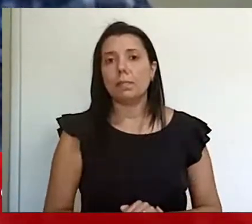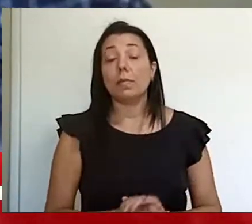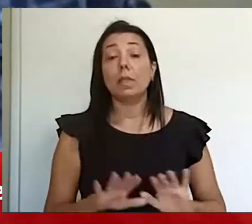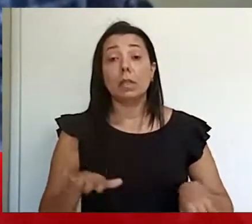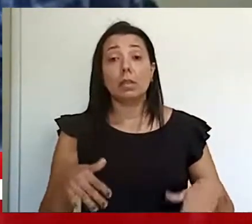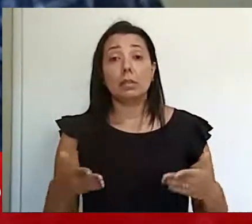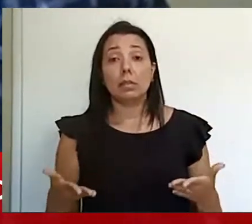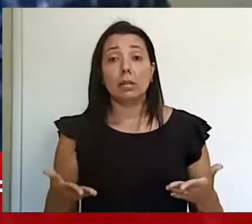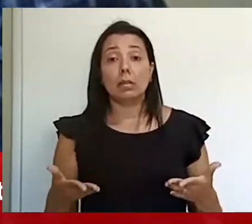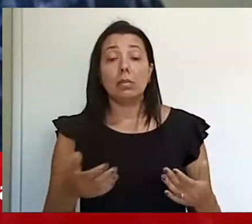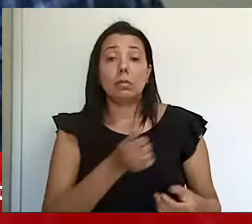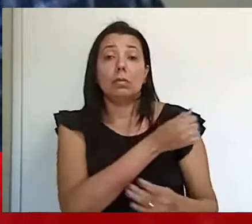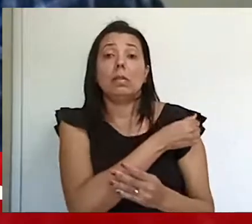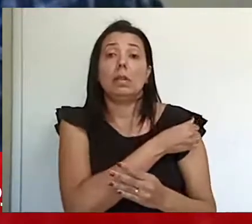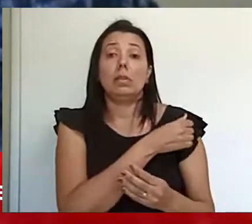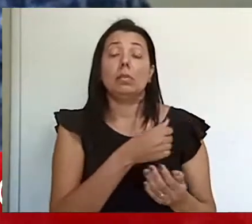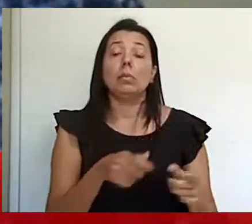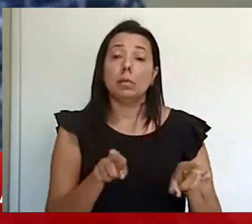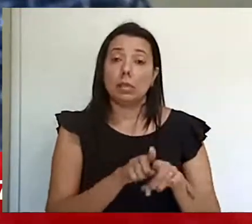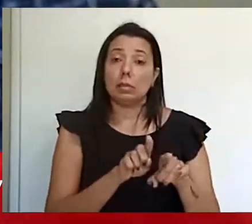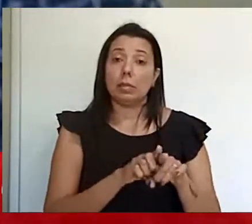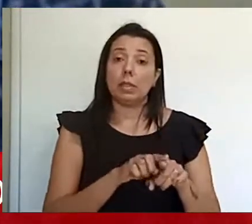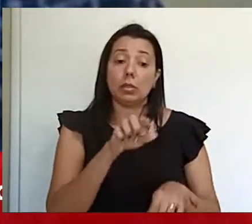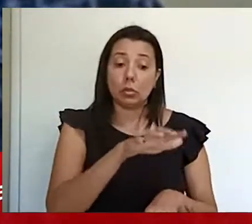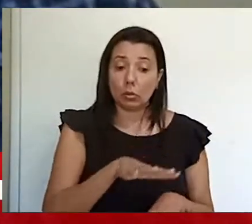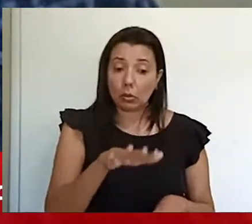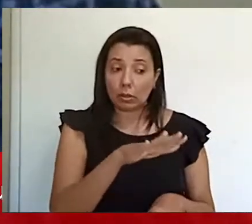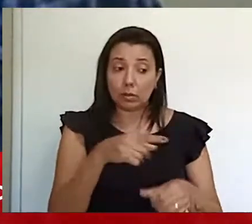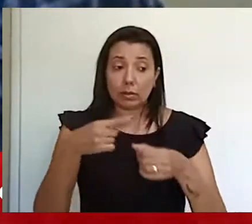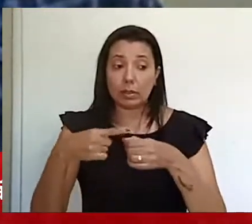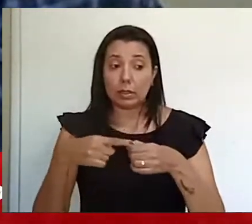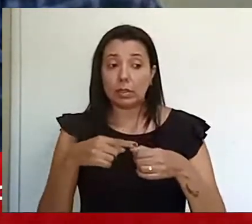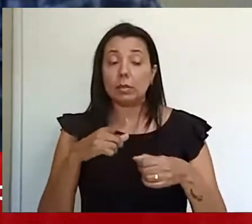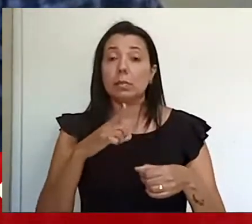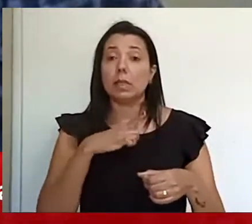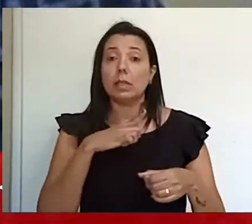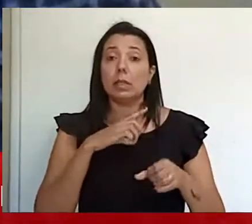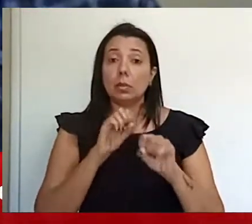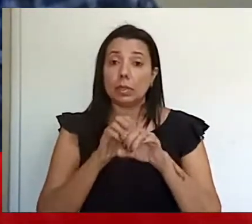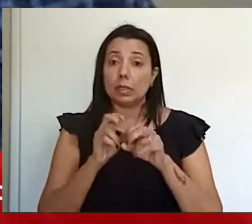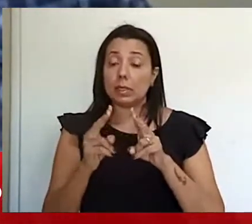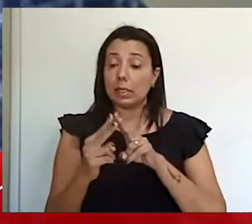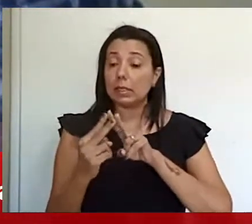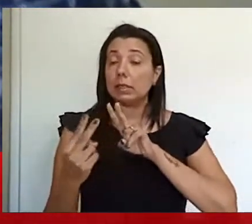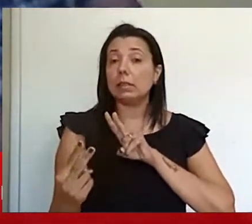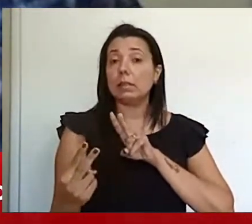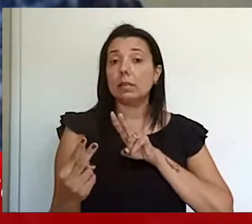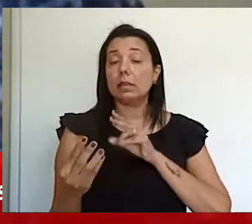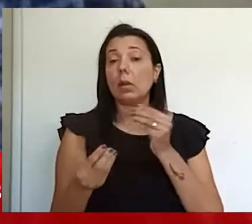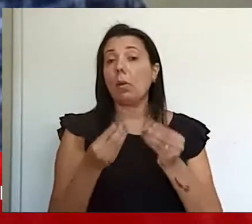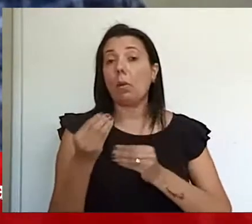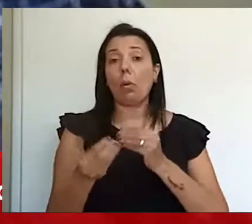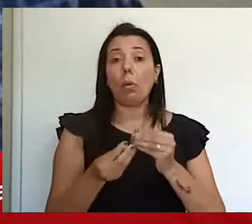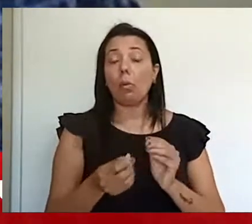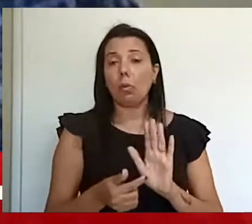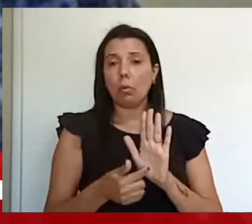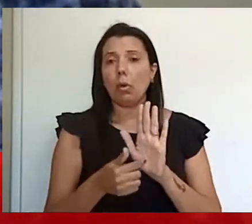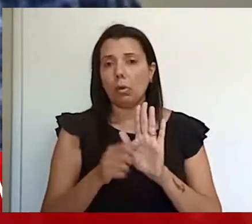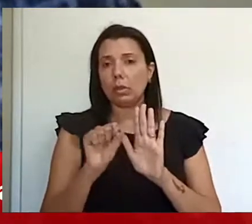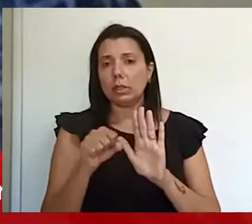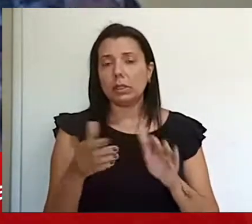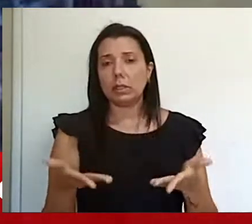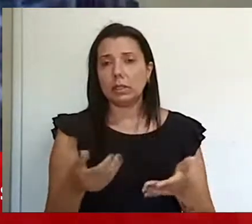estudantes também das áreas urbanas. Então, para ter essa educação à distância, como coloquem, né, a